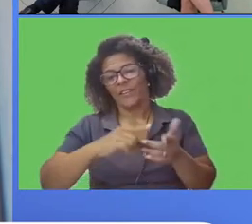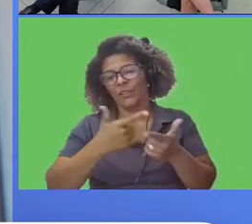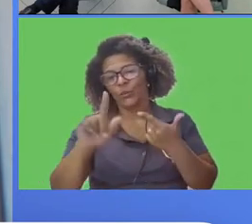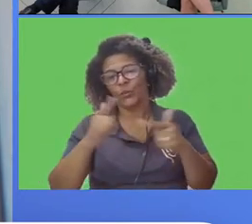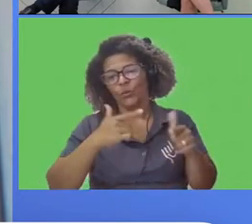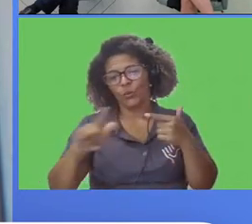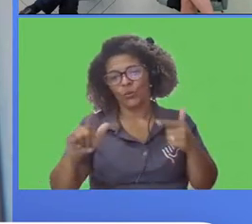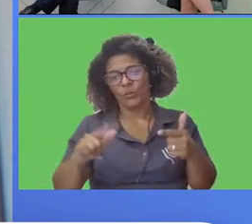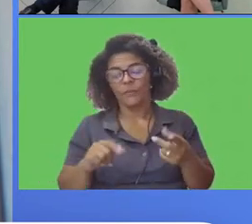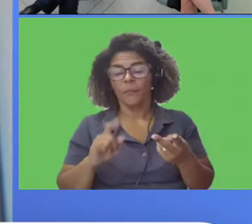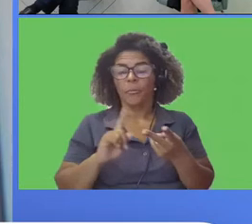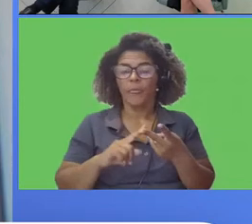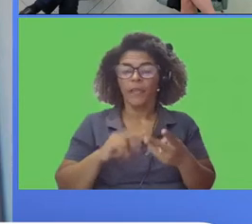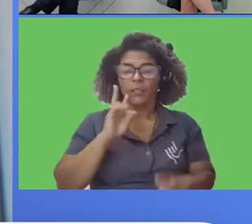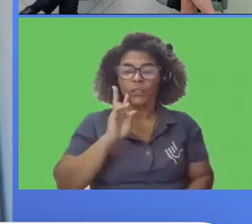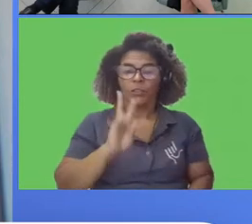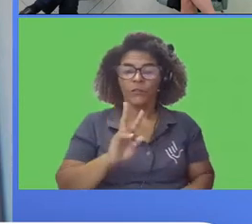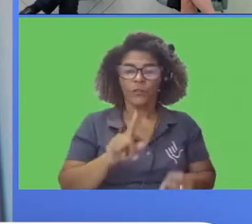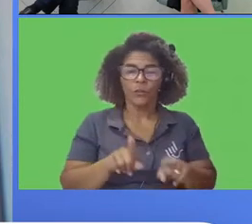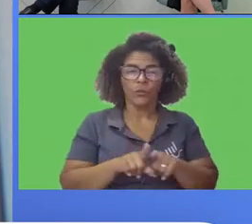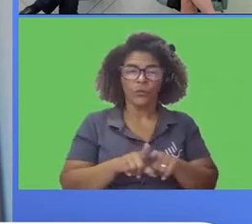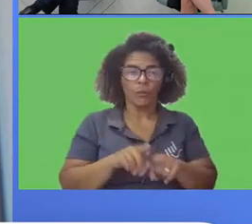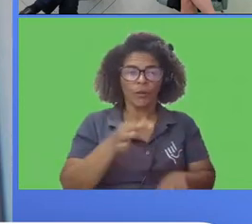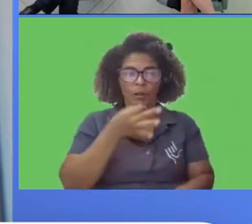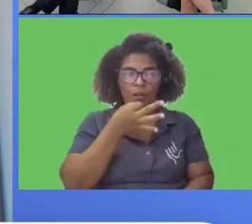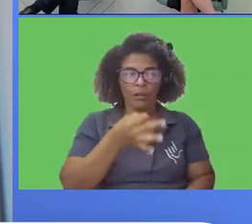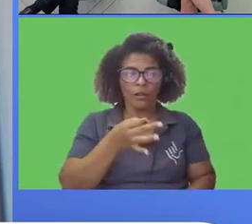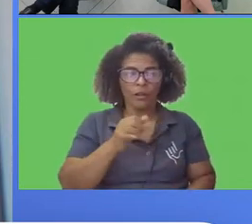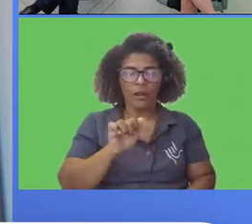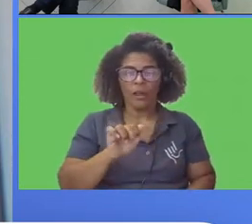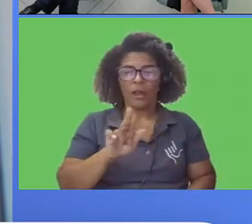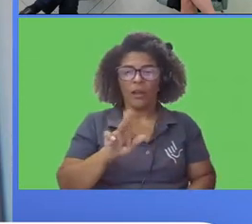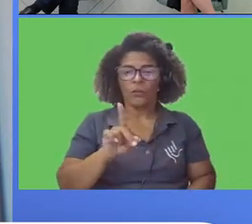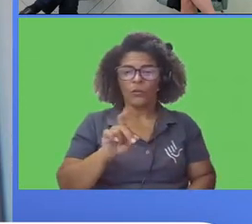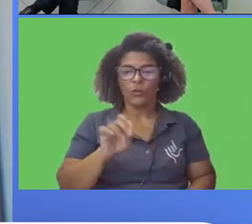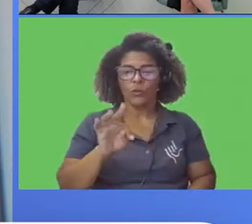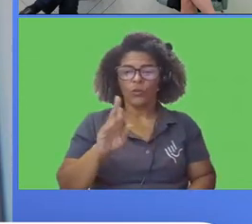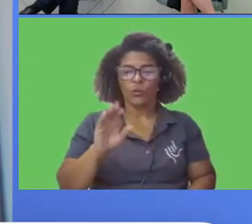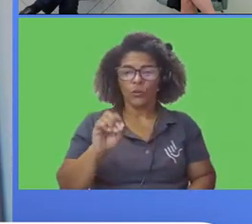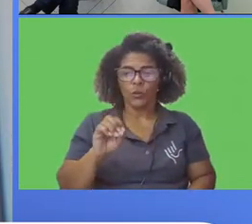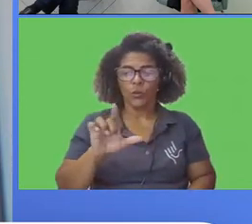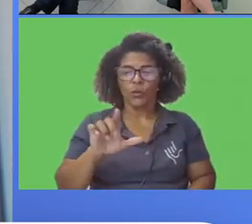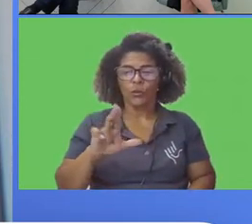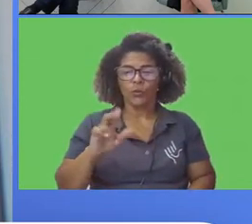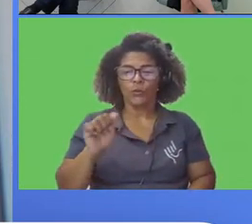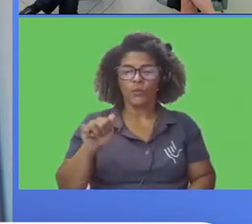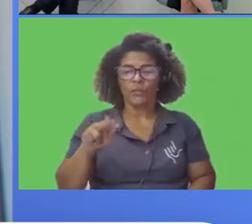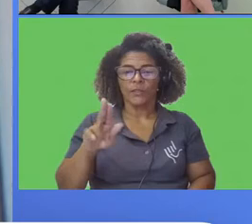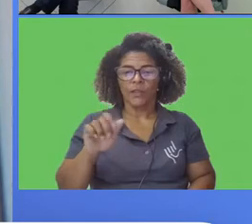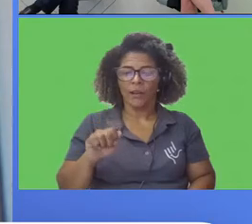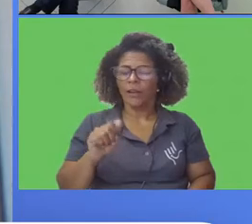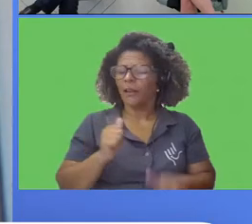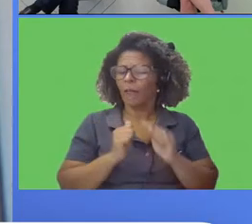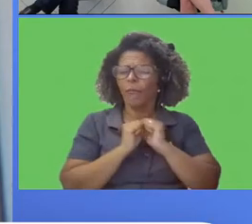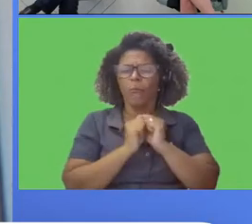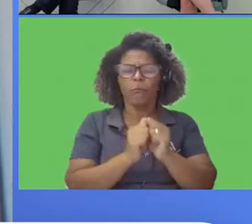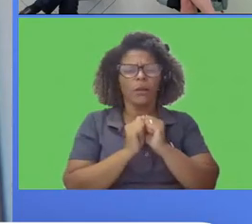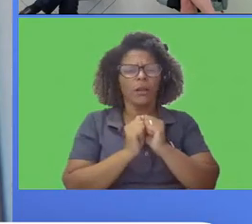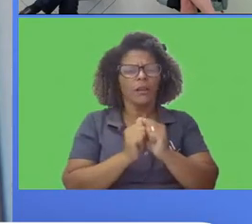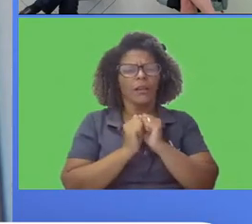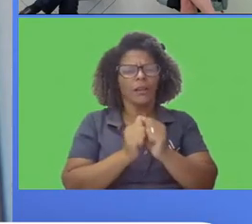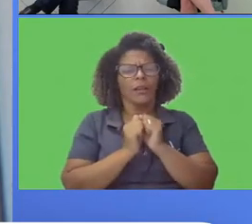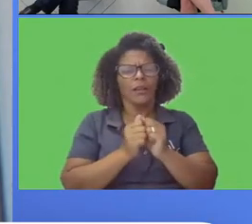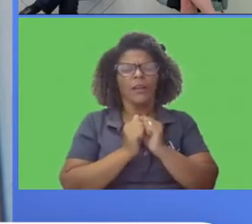viu também o comentário da auditora fiscal do trabalho, Luciana, uma grande companheira aí e uma